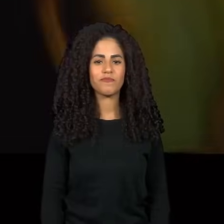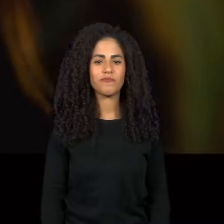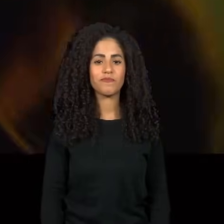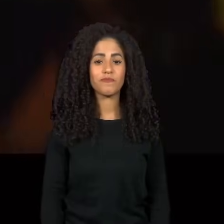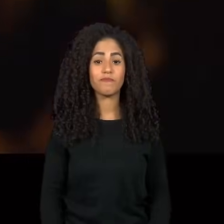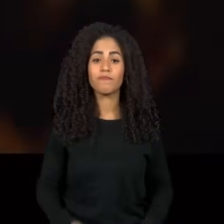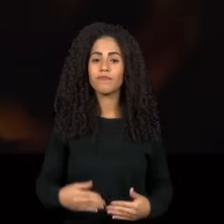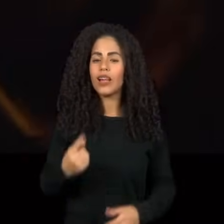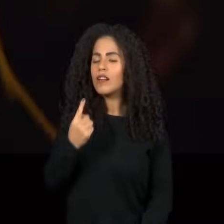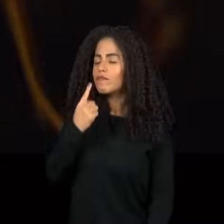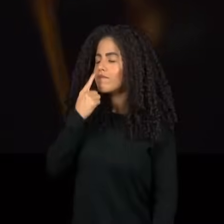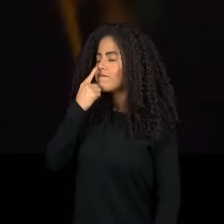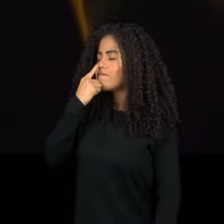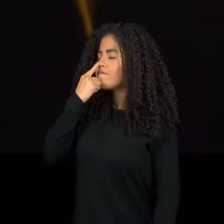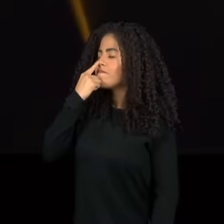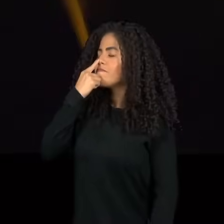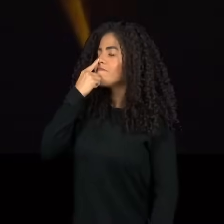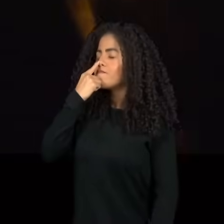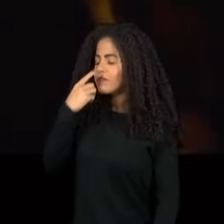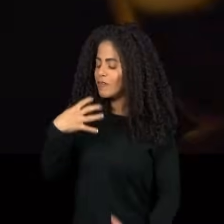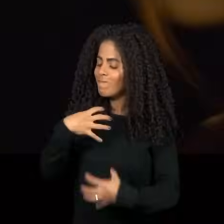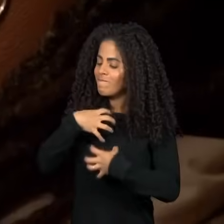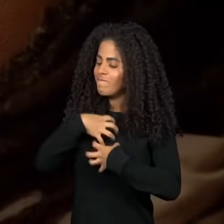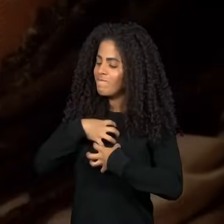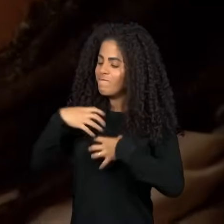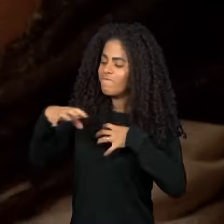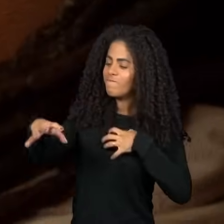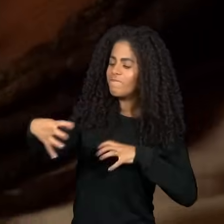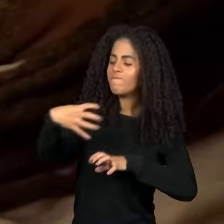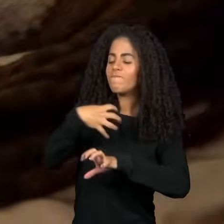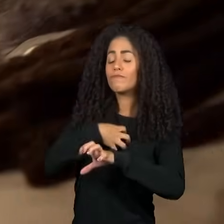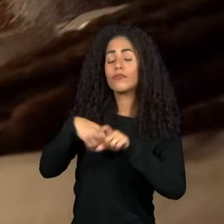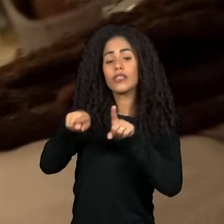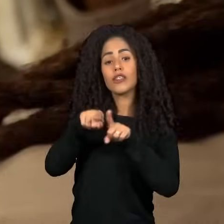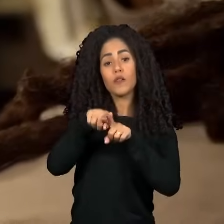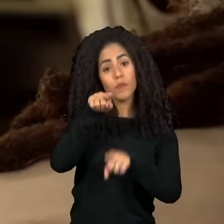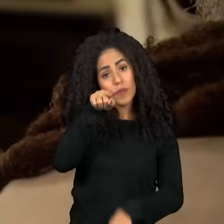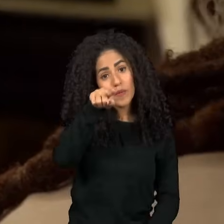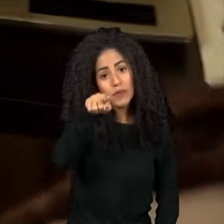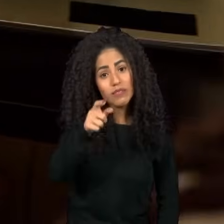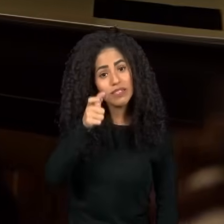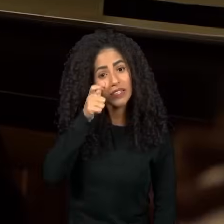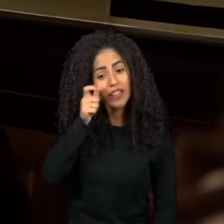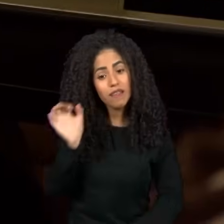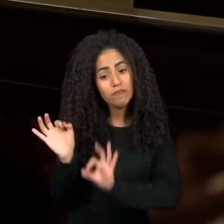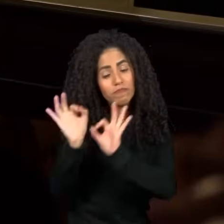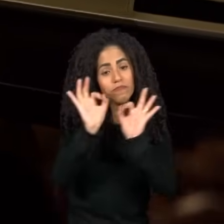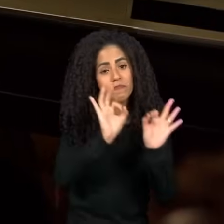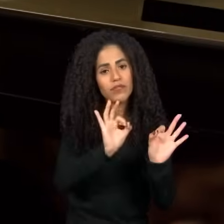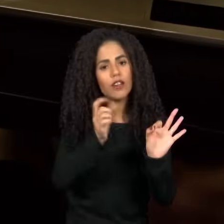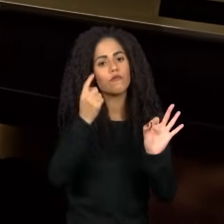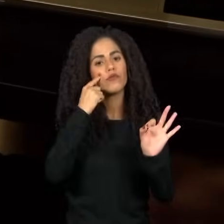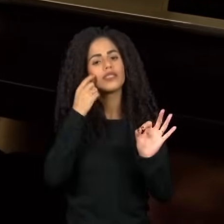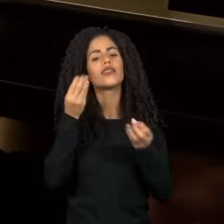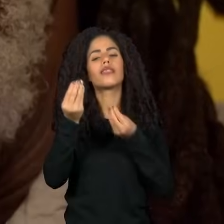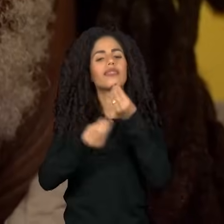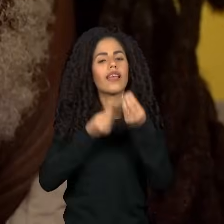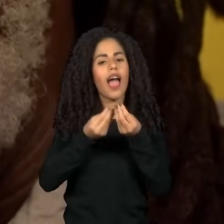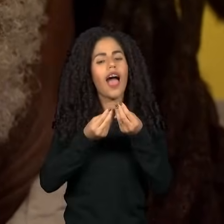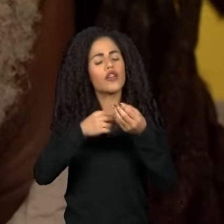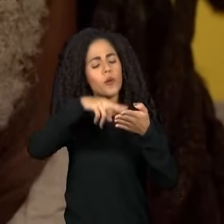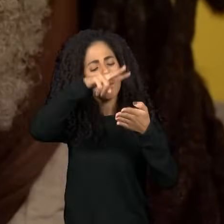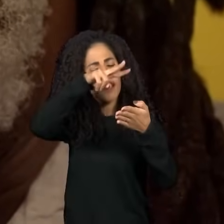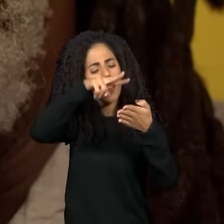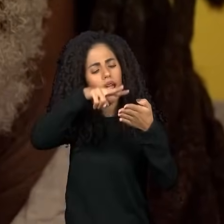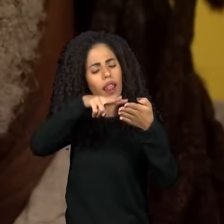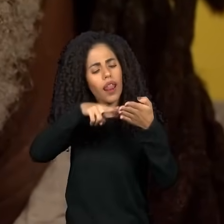A intimidade está acessível a todos, inclusive a você, desde que mergulhe em si mesmo e